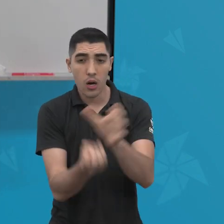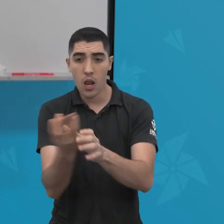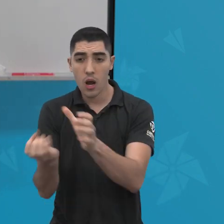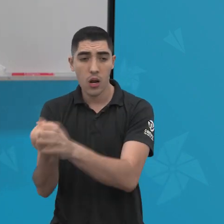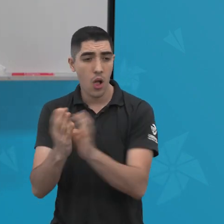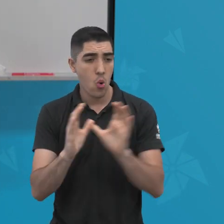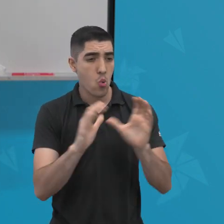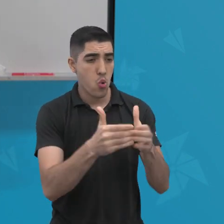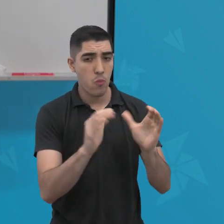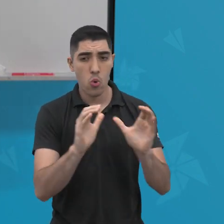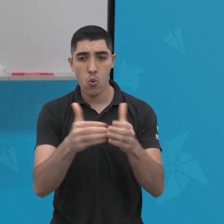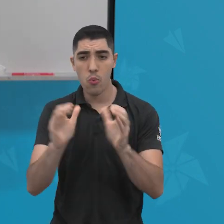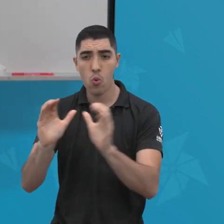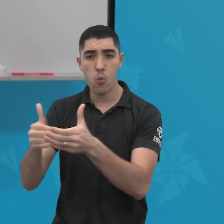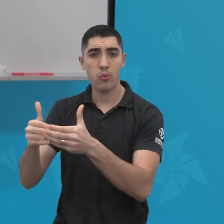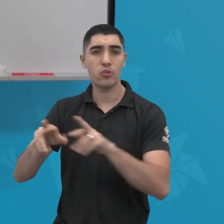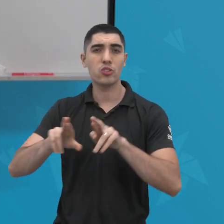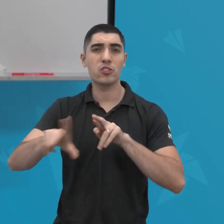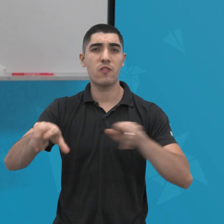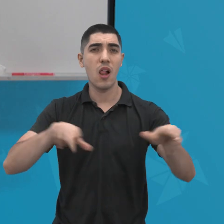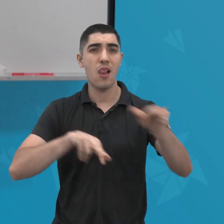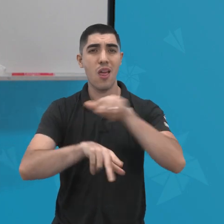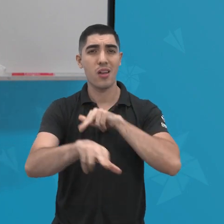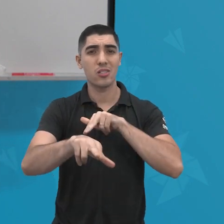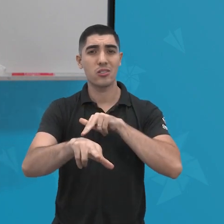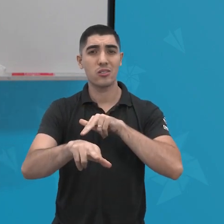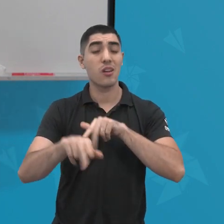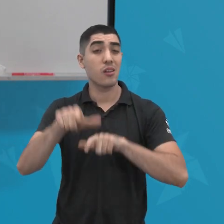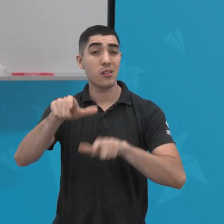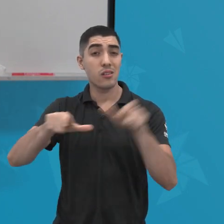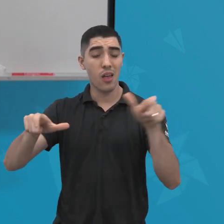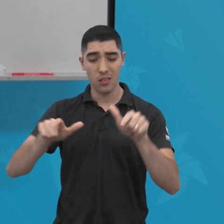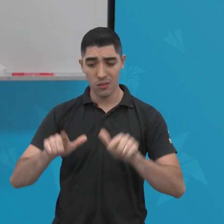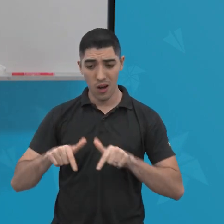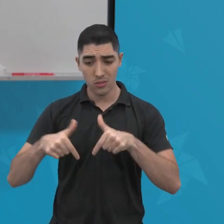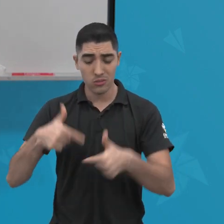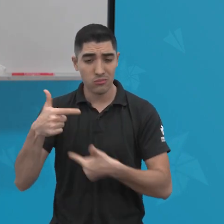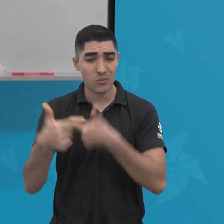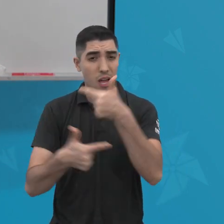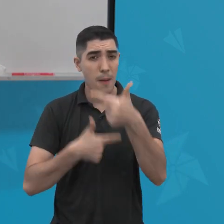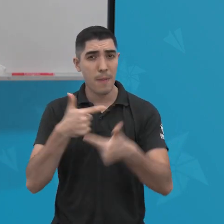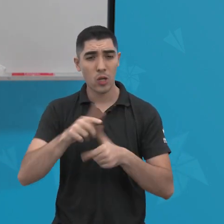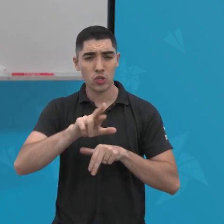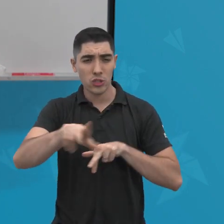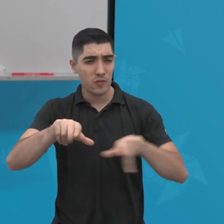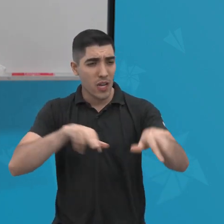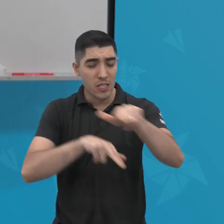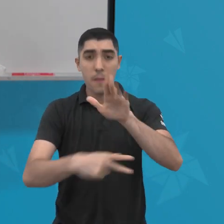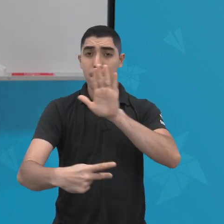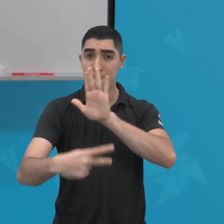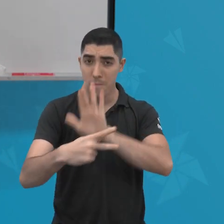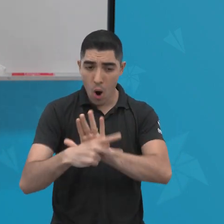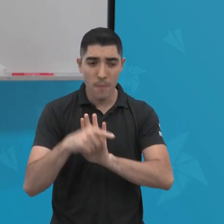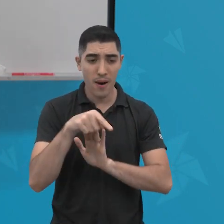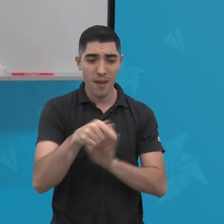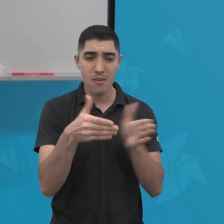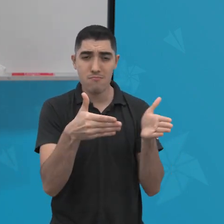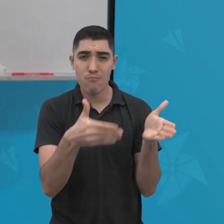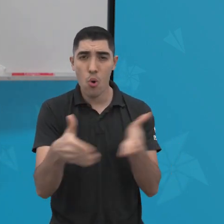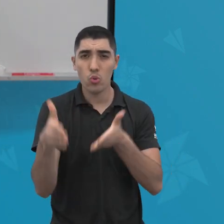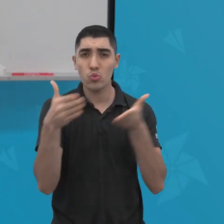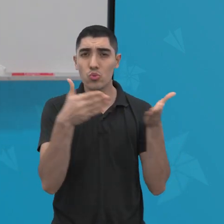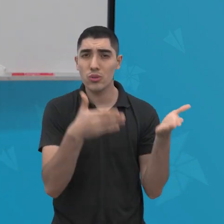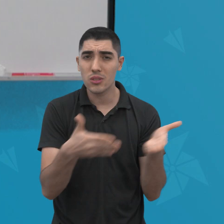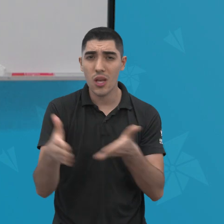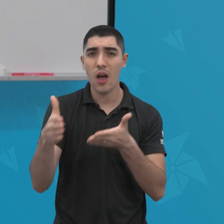das pessoas a essas funções econômicas muito diversas que compõem o mercado produtivo